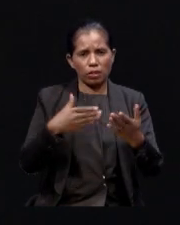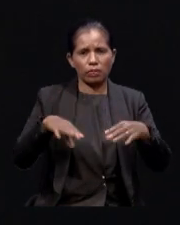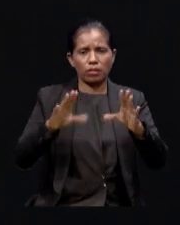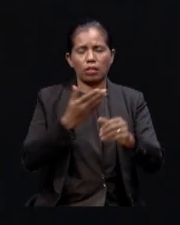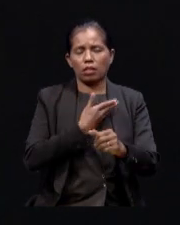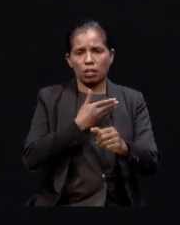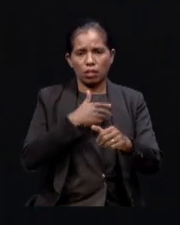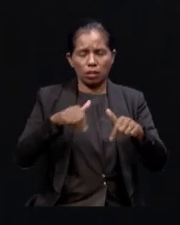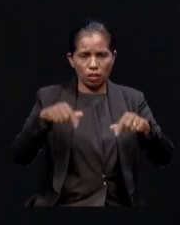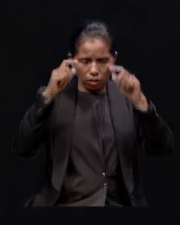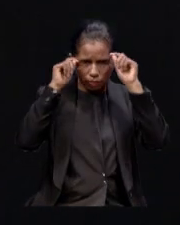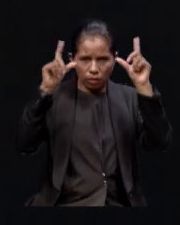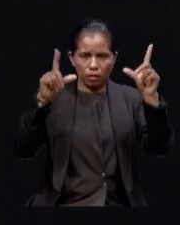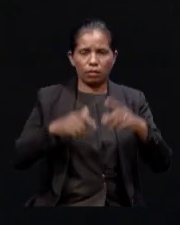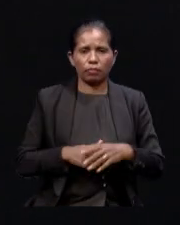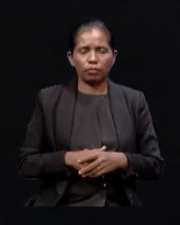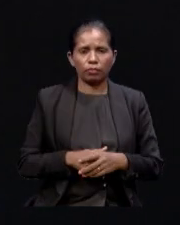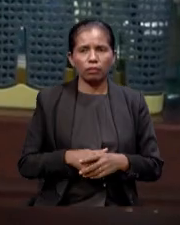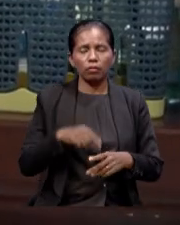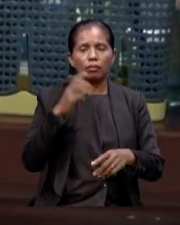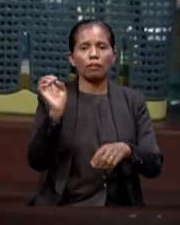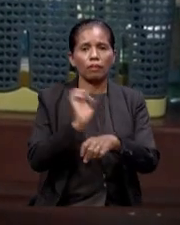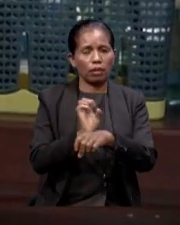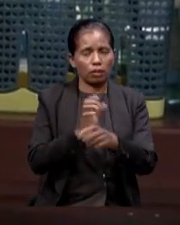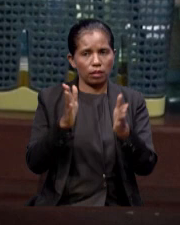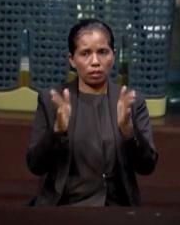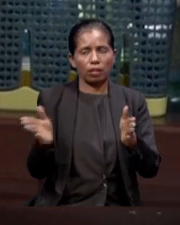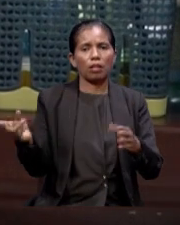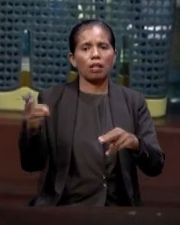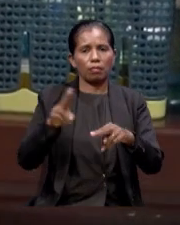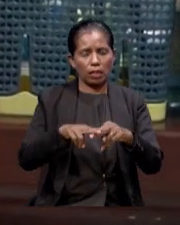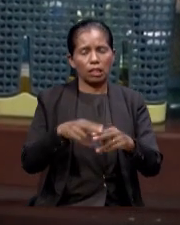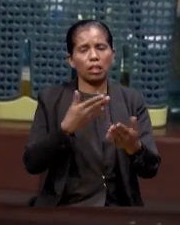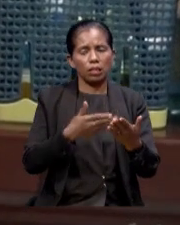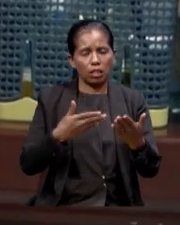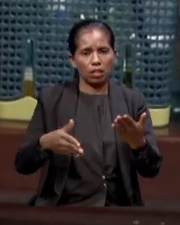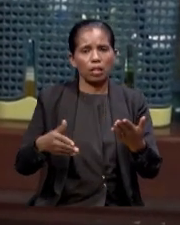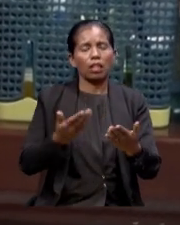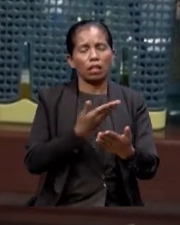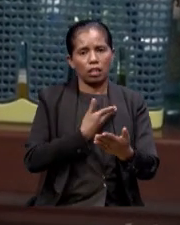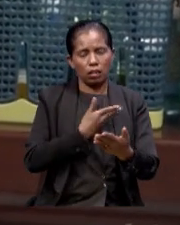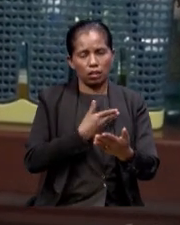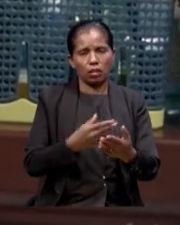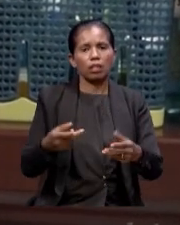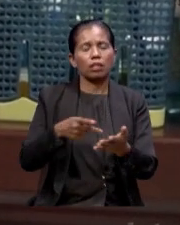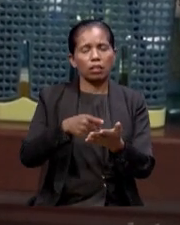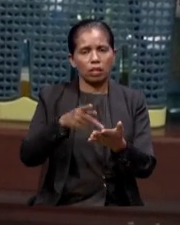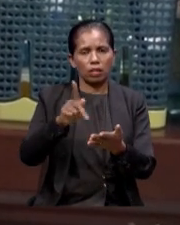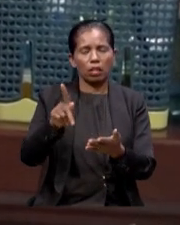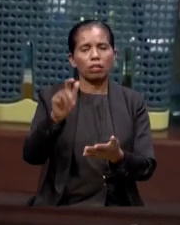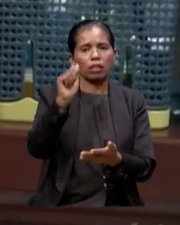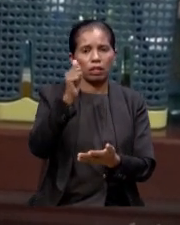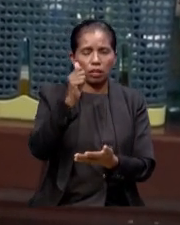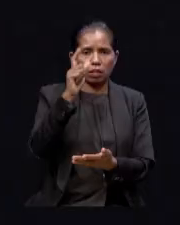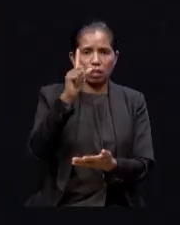e território Timor-Leste. Operador Economia Sira NB inventa a passação folha, se multa mínimo dólar-rim ida, to